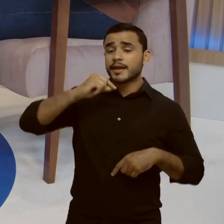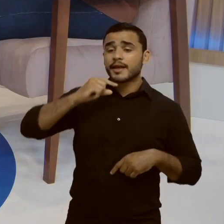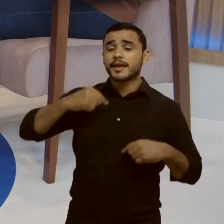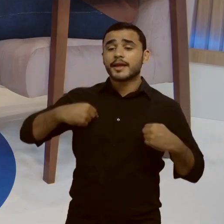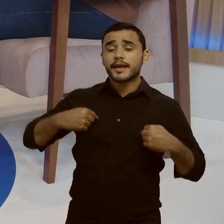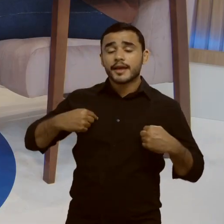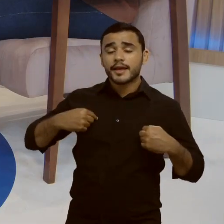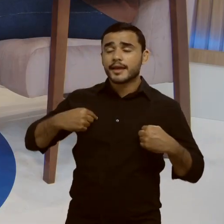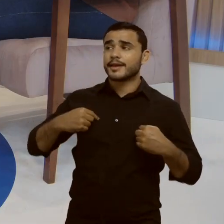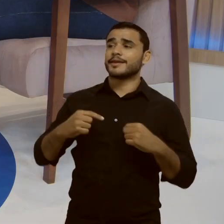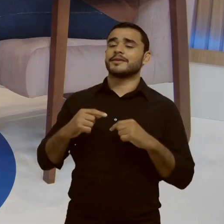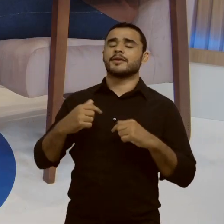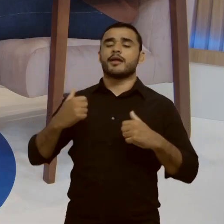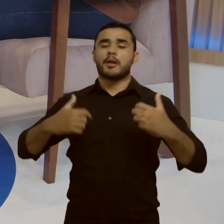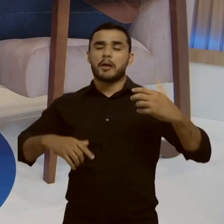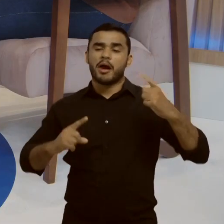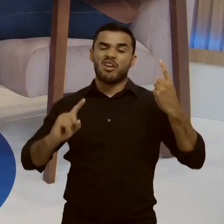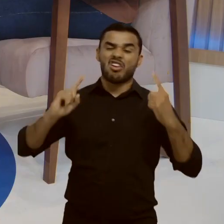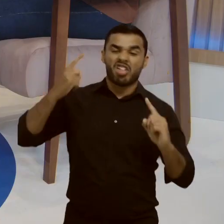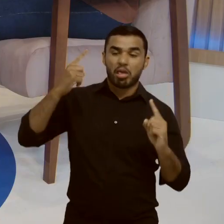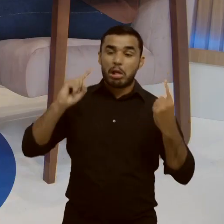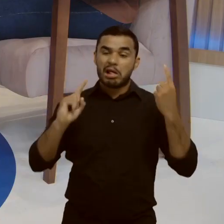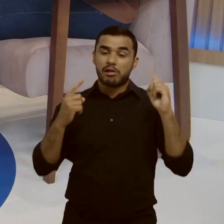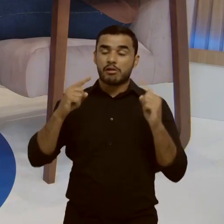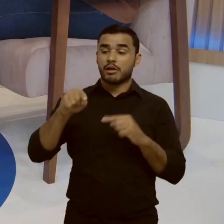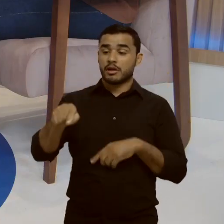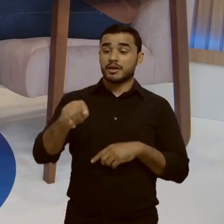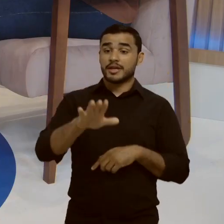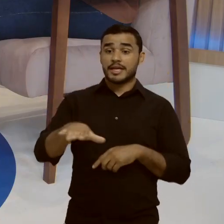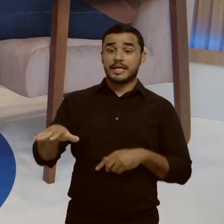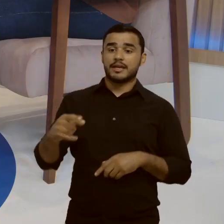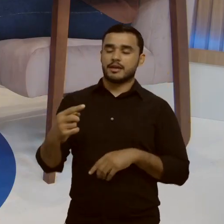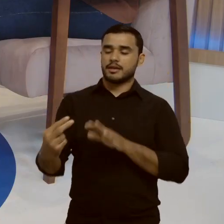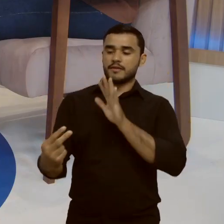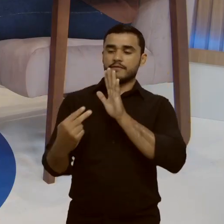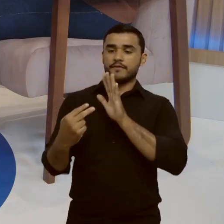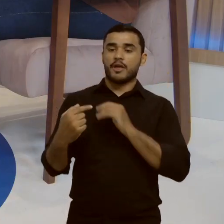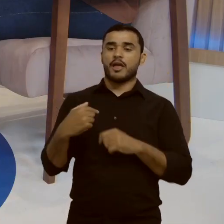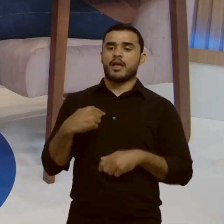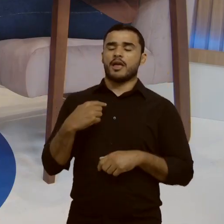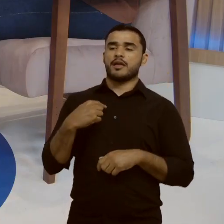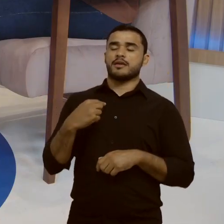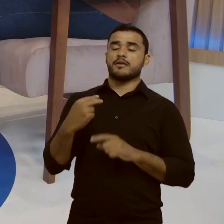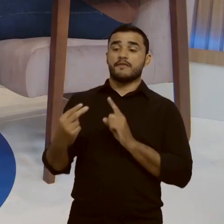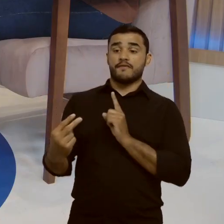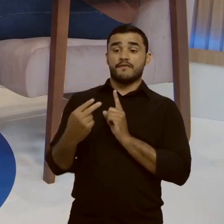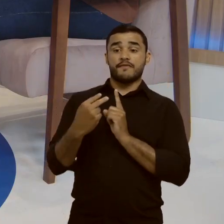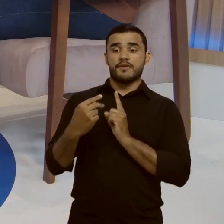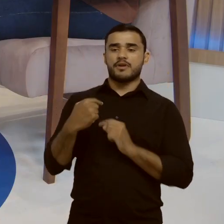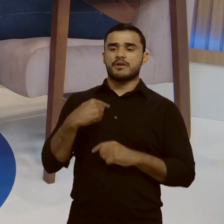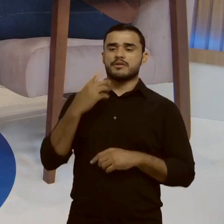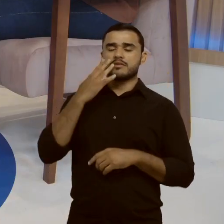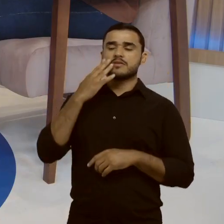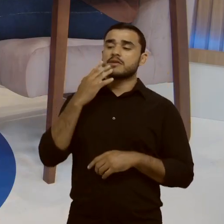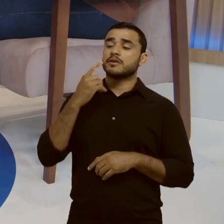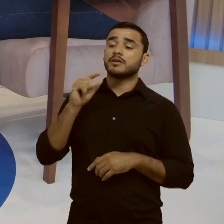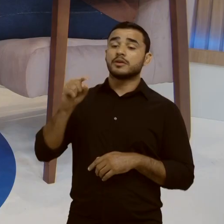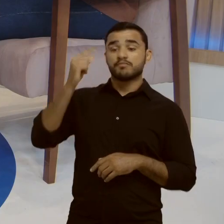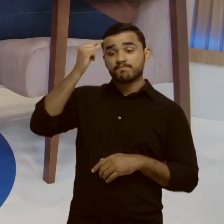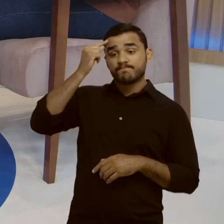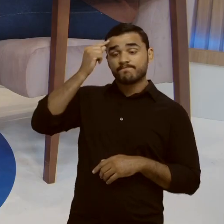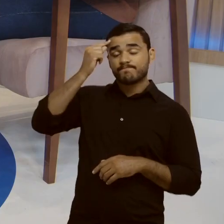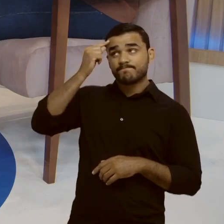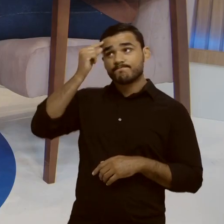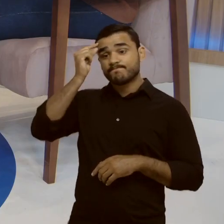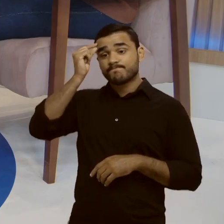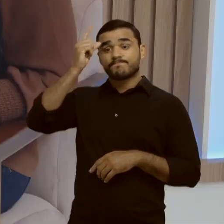alguma forma estimular, né? E isso pode ser feito de acordo com o contexto de cada idade. Isso, de cada idade, de cada faixa